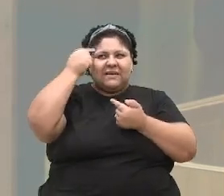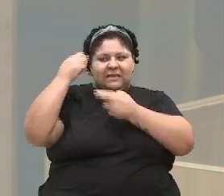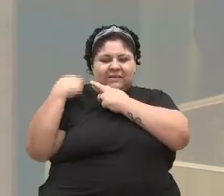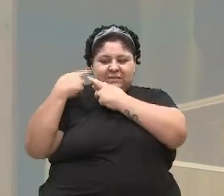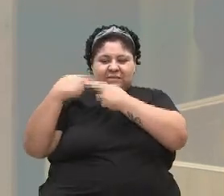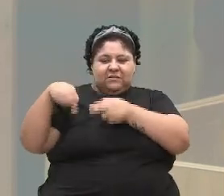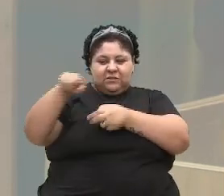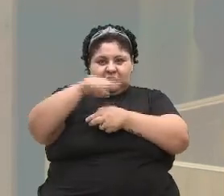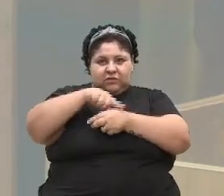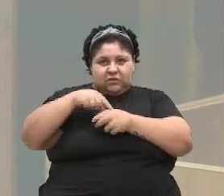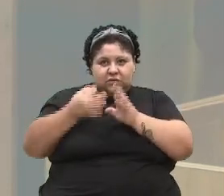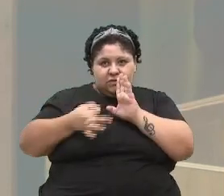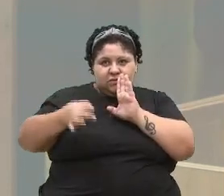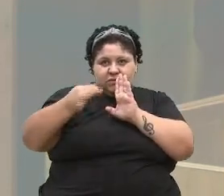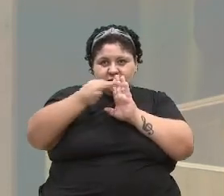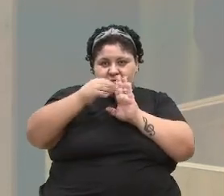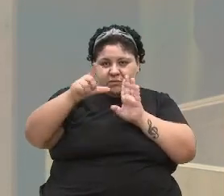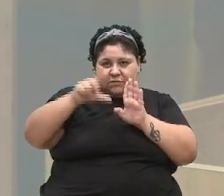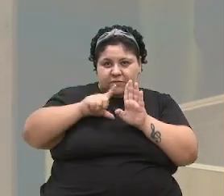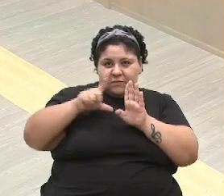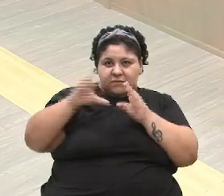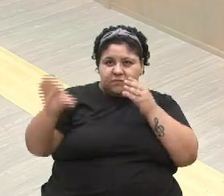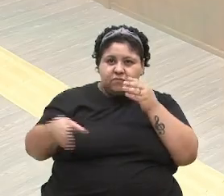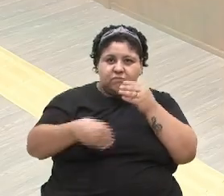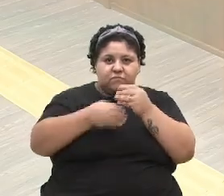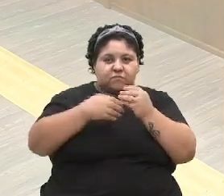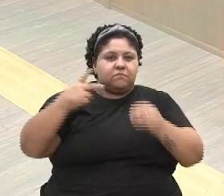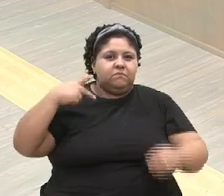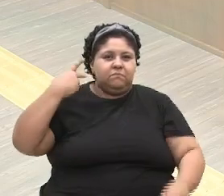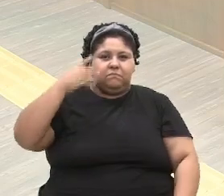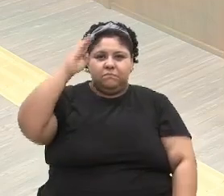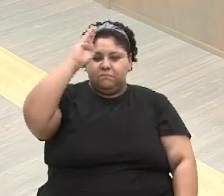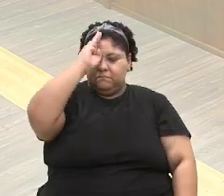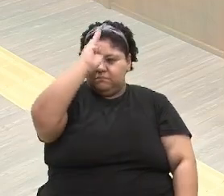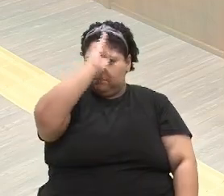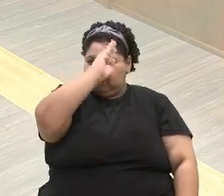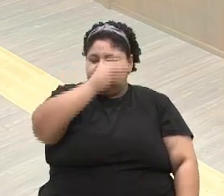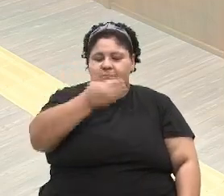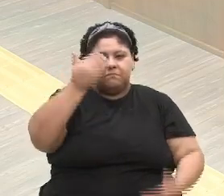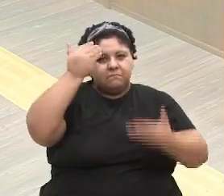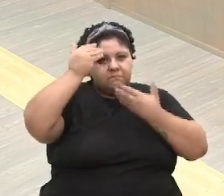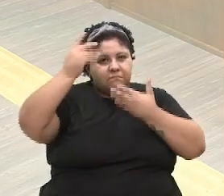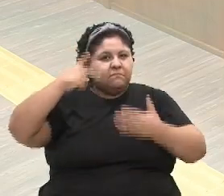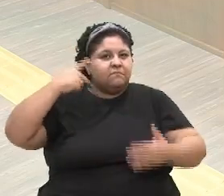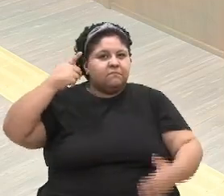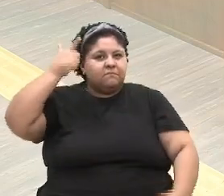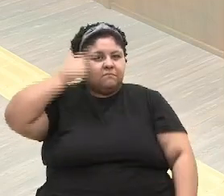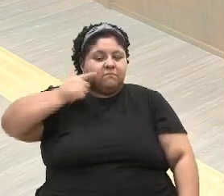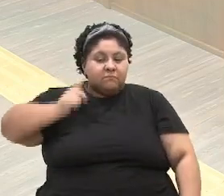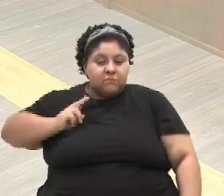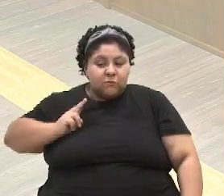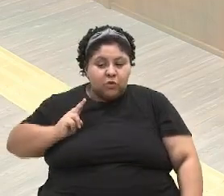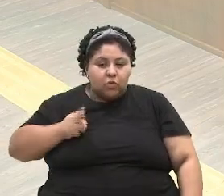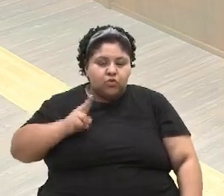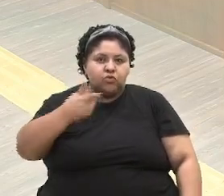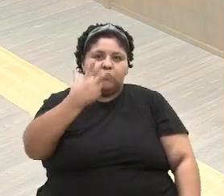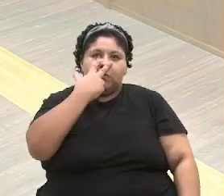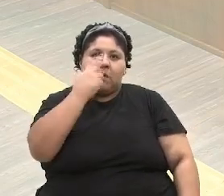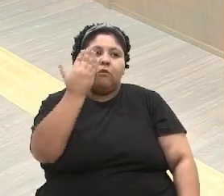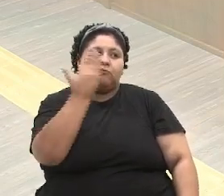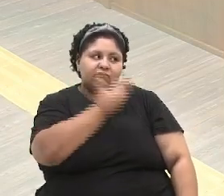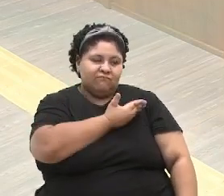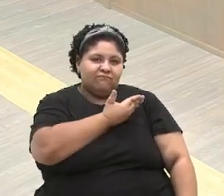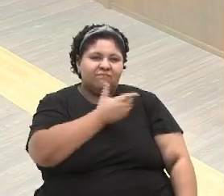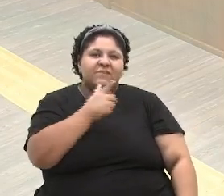nossa oposição tem. Seu à parte, vereador Bressan. Obrigado, vereador Lucas. Bom, eu sigo na mesma linha que o senhor falou.